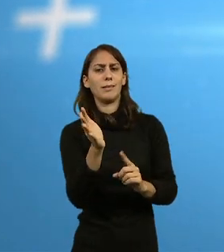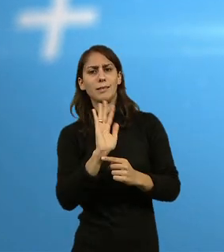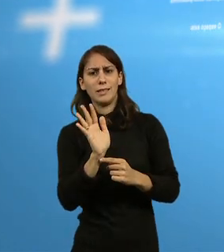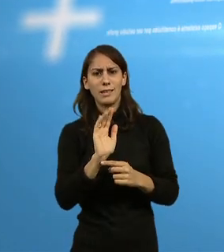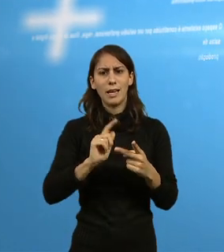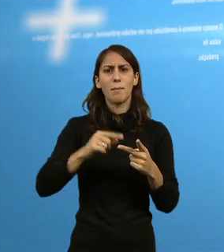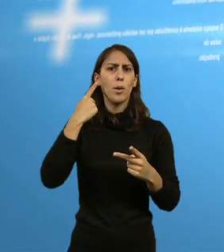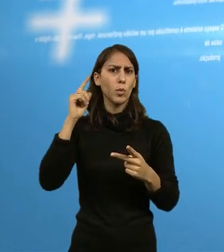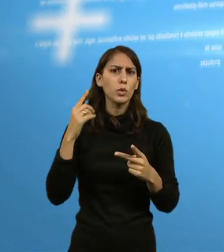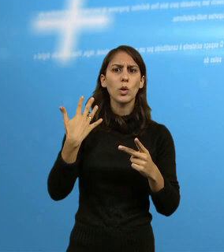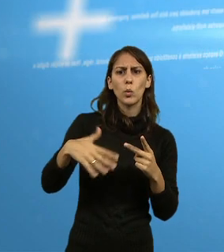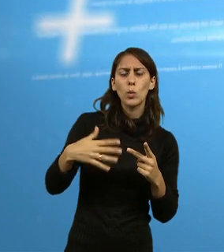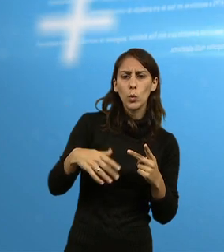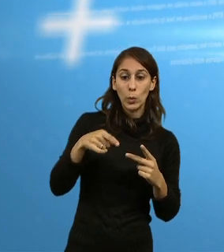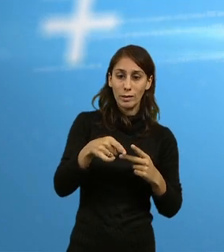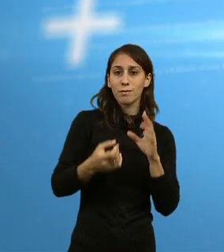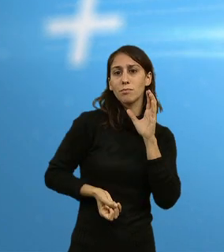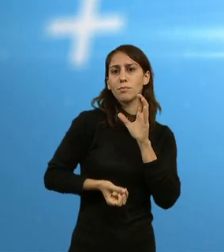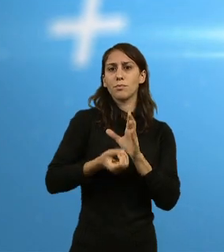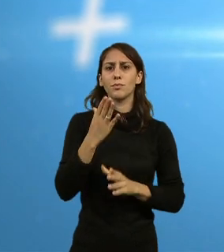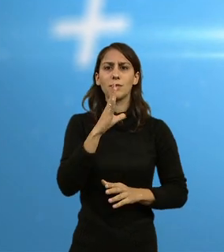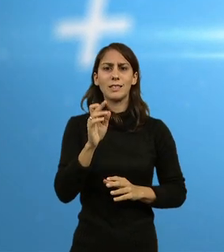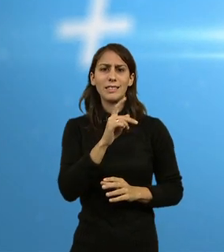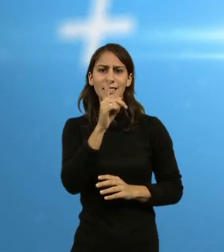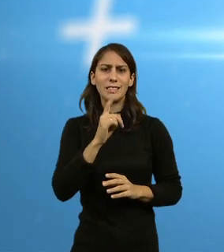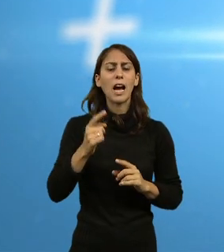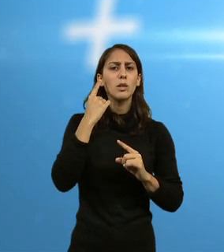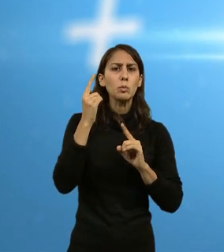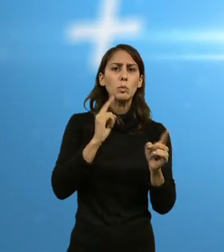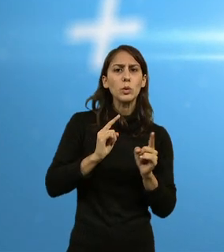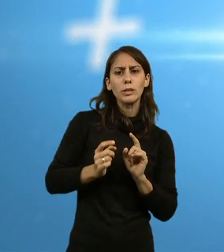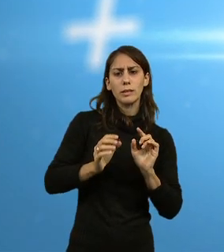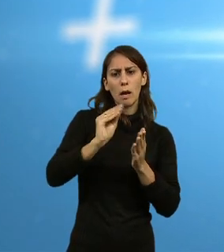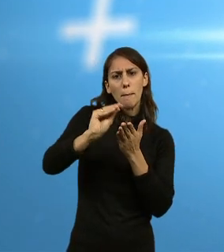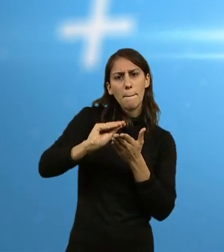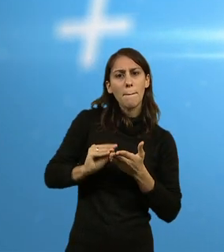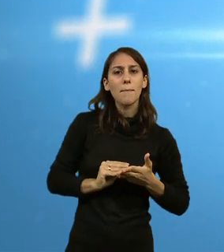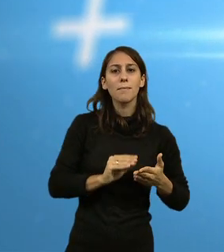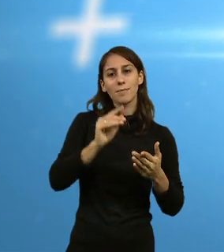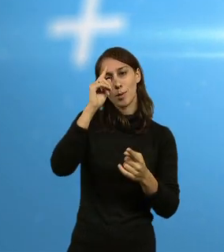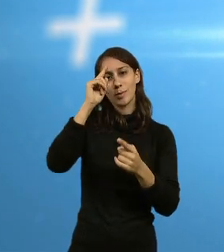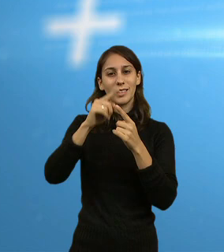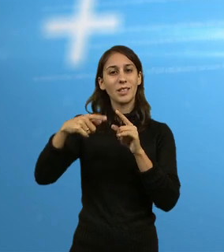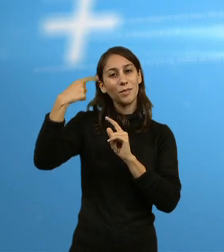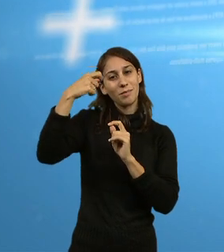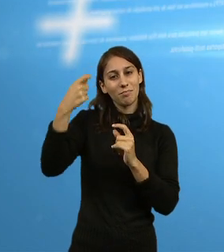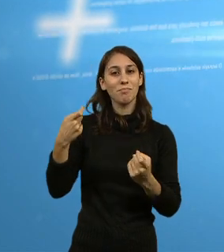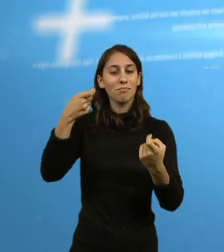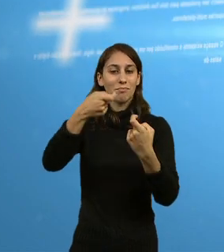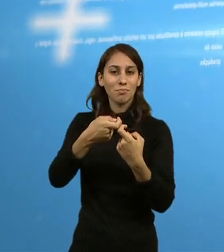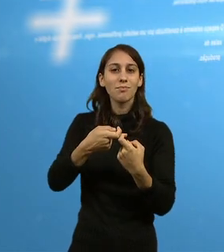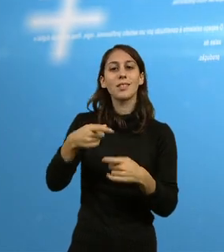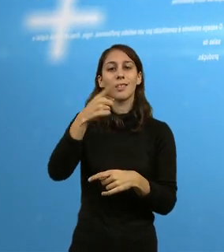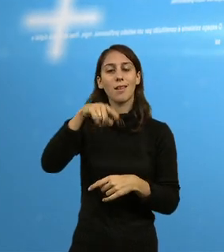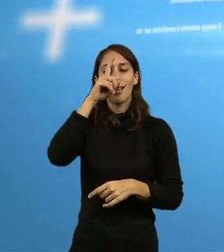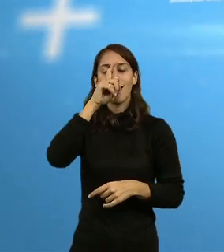consagrado contrabaixista, fez arranjos para um combo de jazz, a partir de obras que brilharam no grande ecrã. Recordamos o concerto